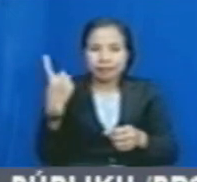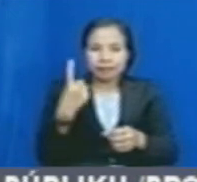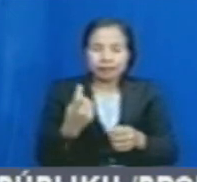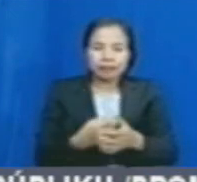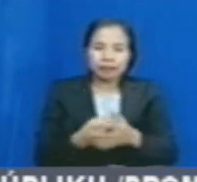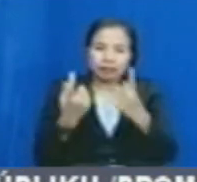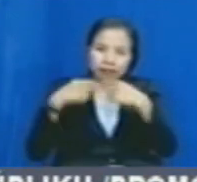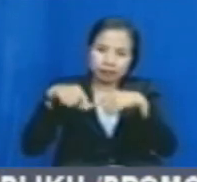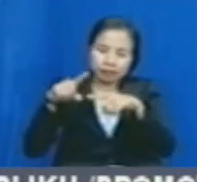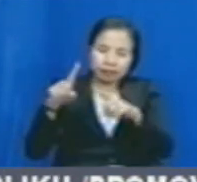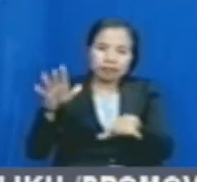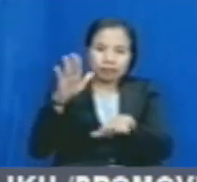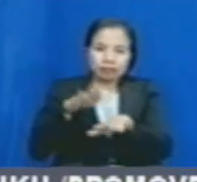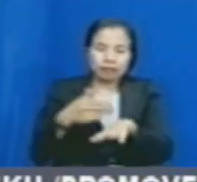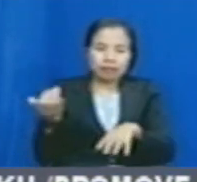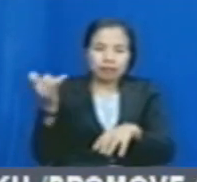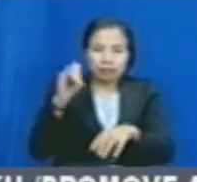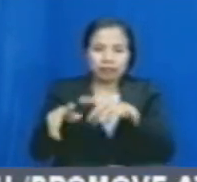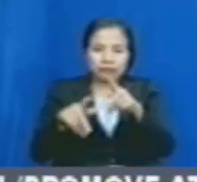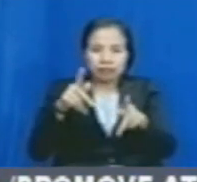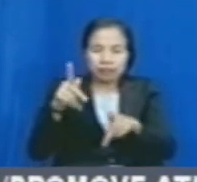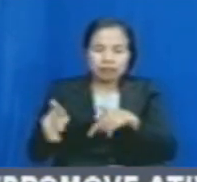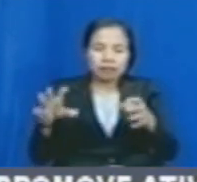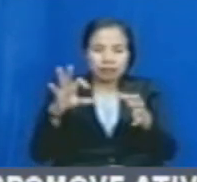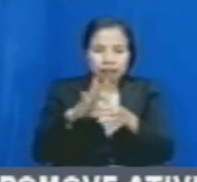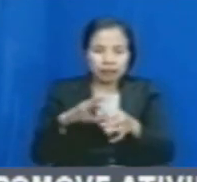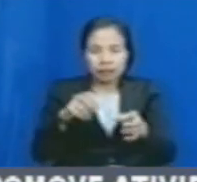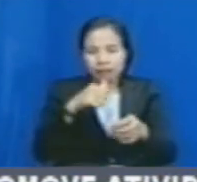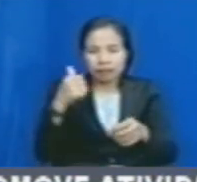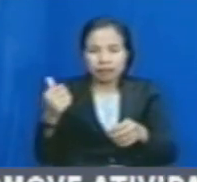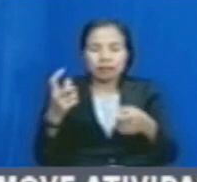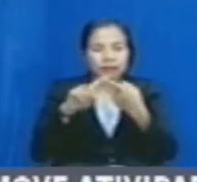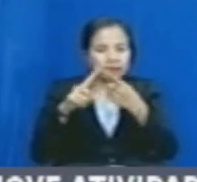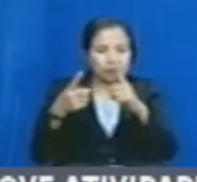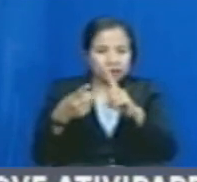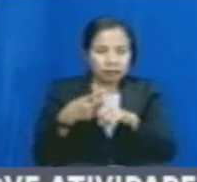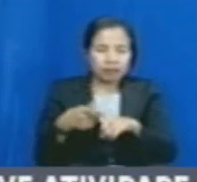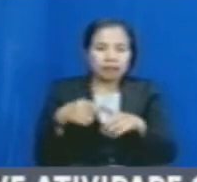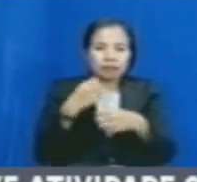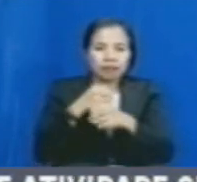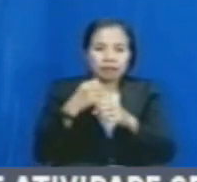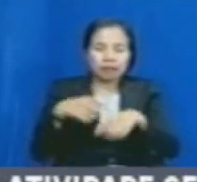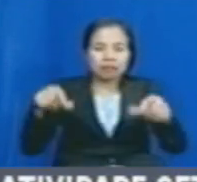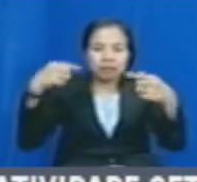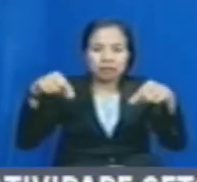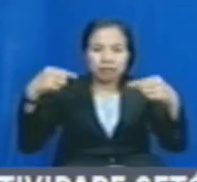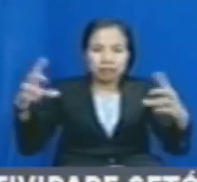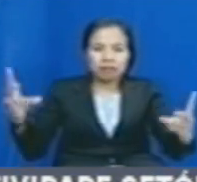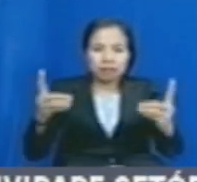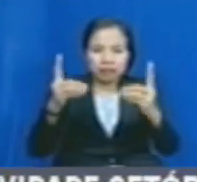faliba, bolu sirenia ema, sirenia membro selo, sirenia colega, mas at halo assalto. Antang ida,